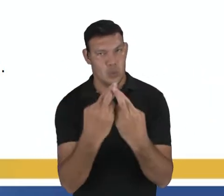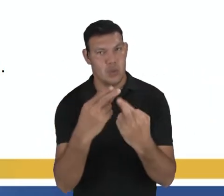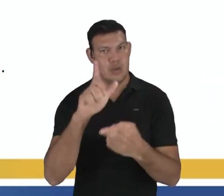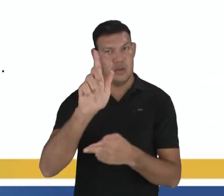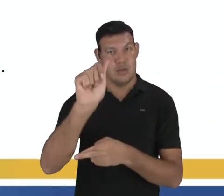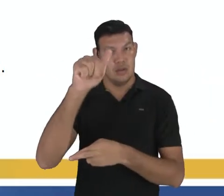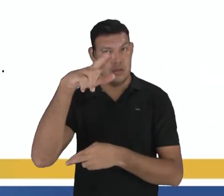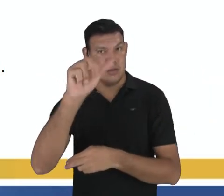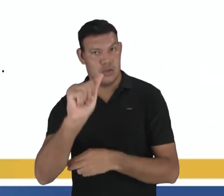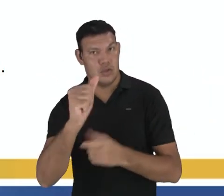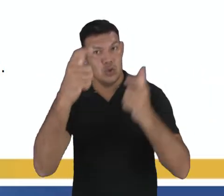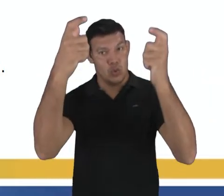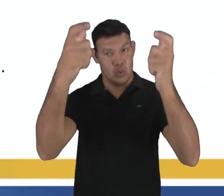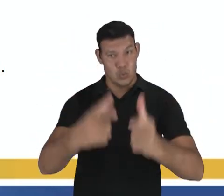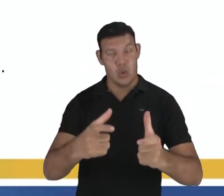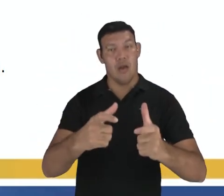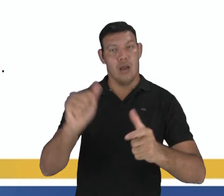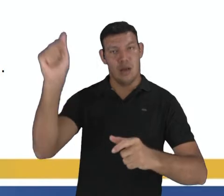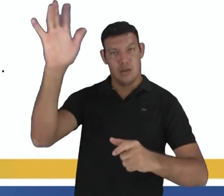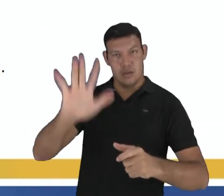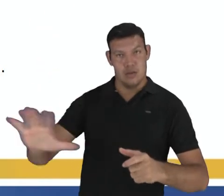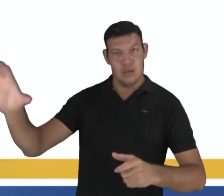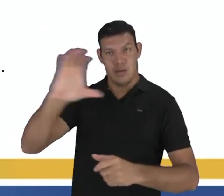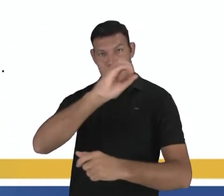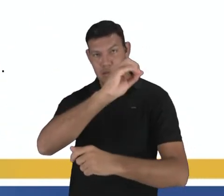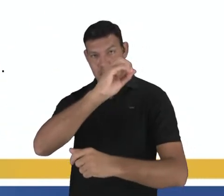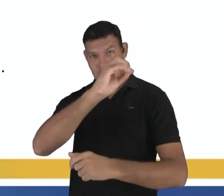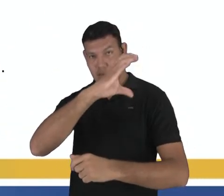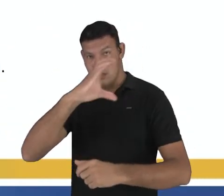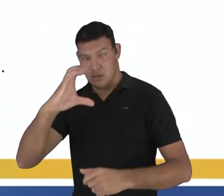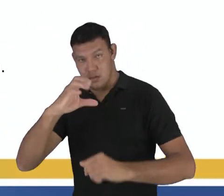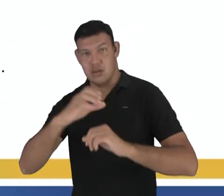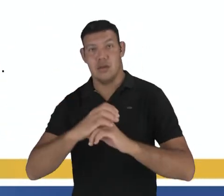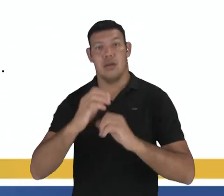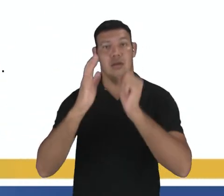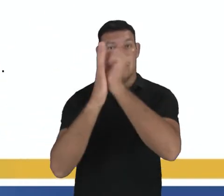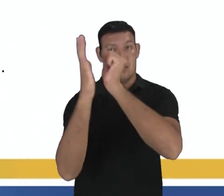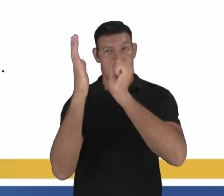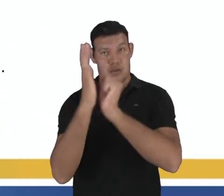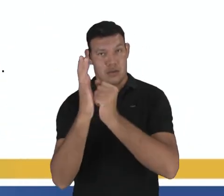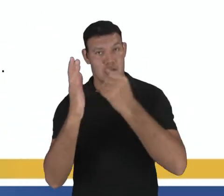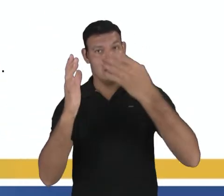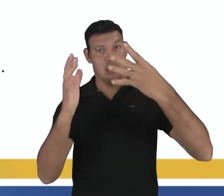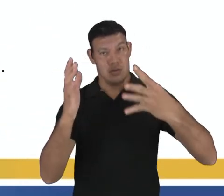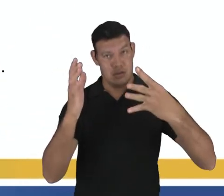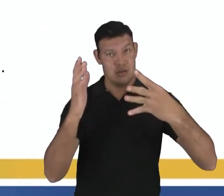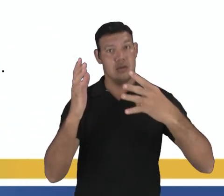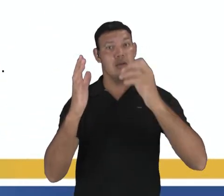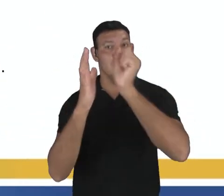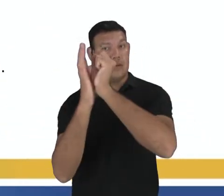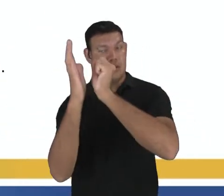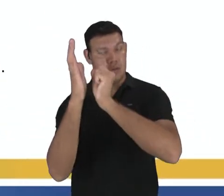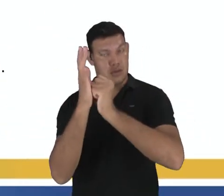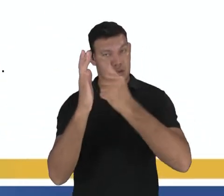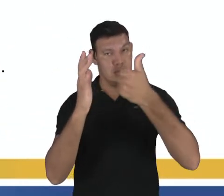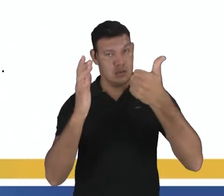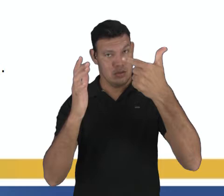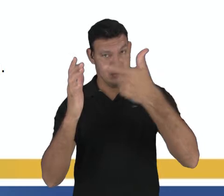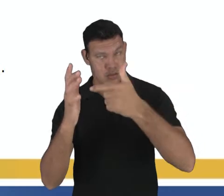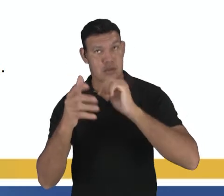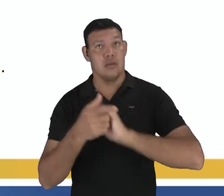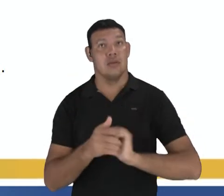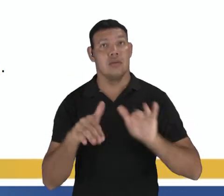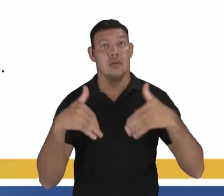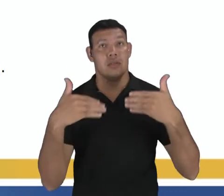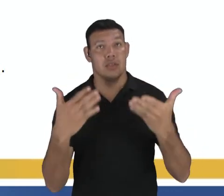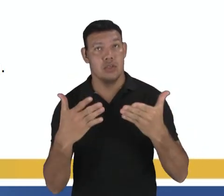gente tem a sua localização na África Ocidental, entre os séculos, né, os séculos 4 e 12, e aí